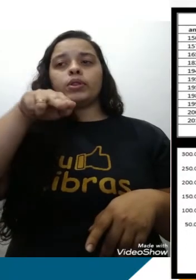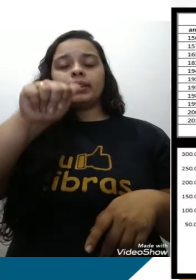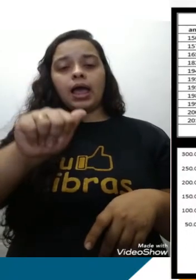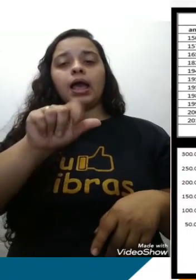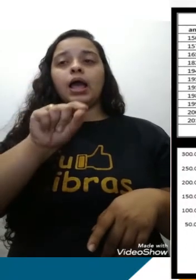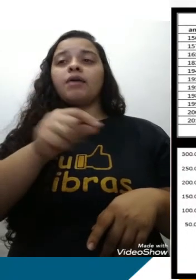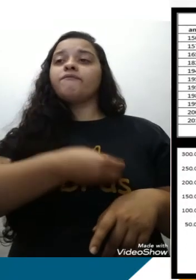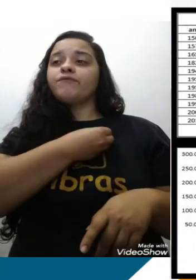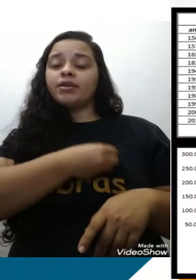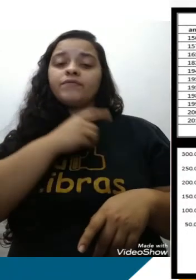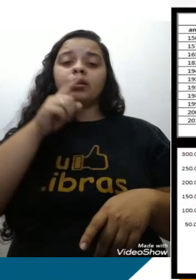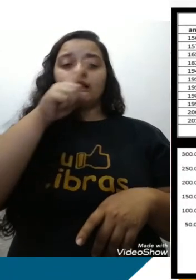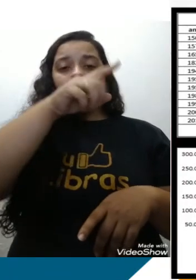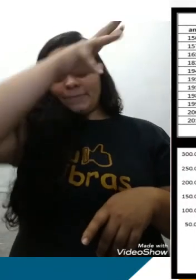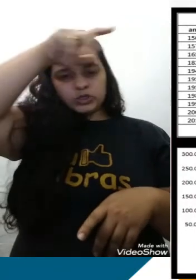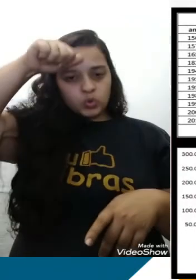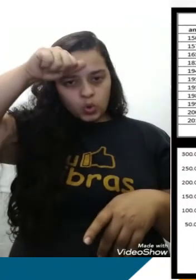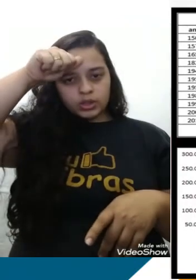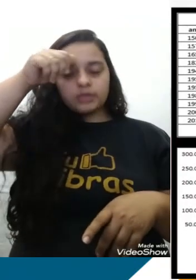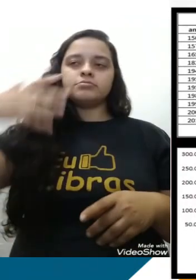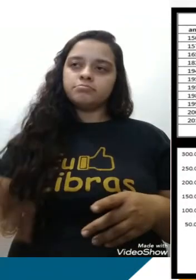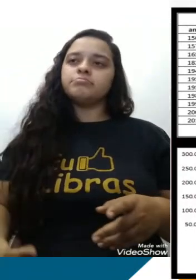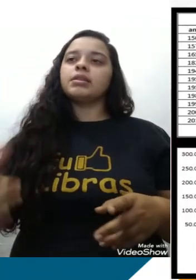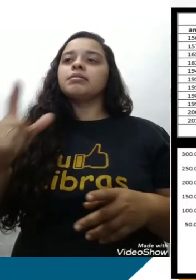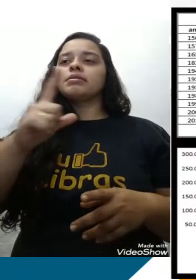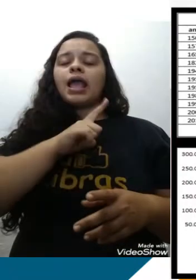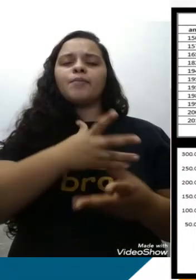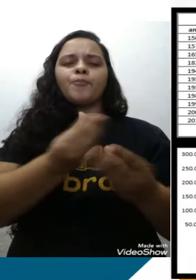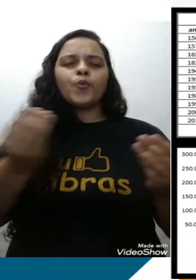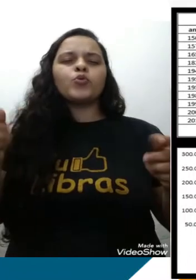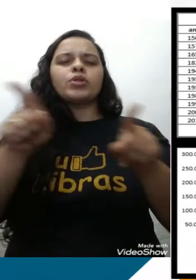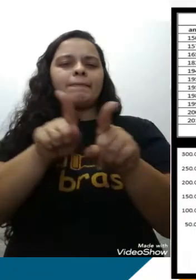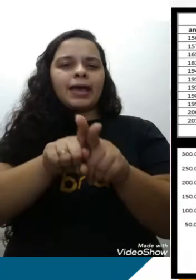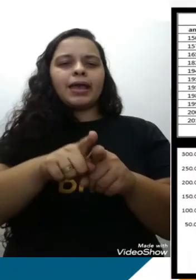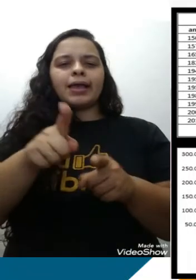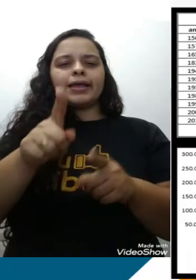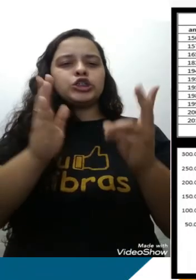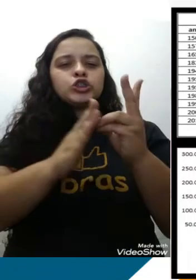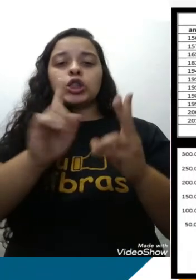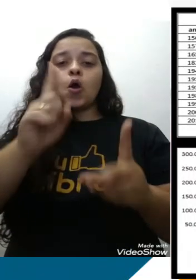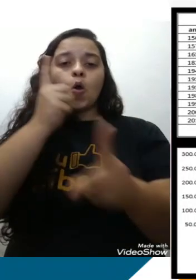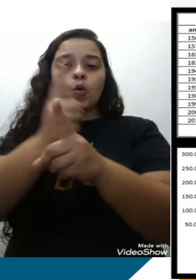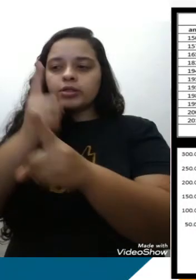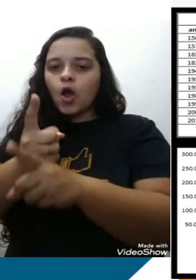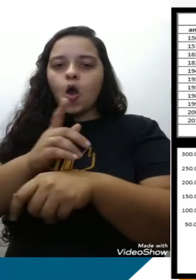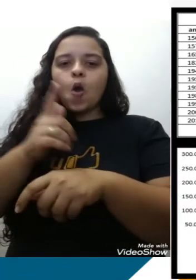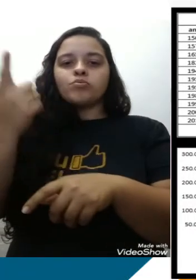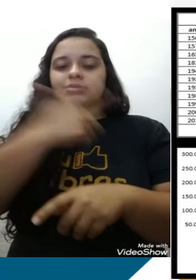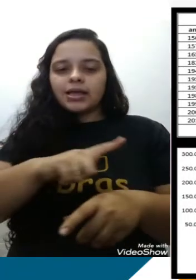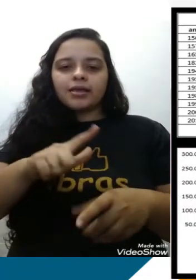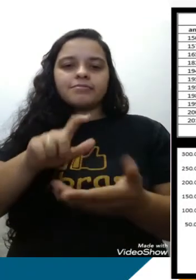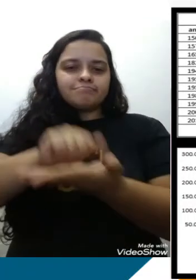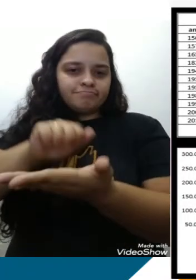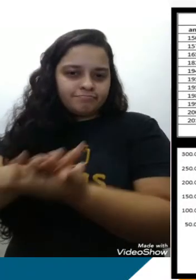número absoluto, e existe uma enormidade de tribos indígenas que ainda não foram contactados por nós, então eles estão totalmente